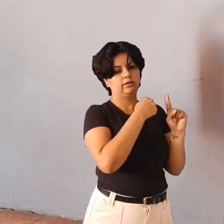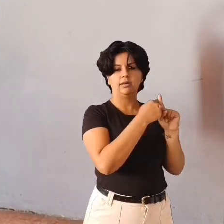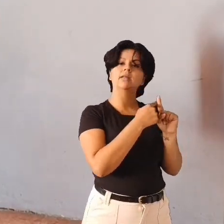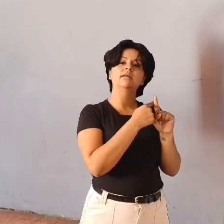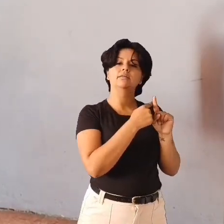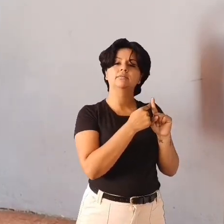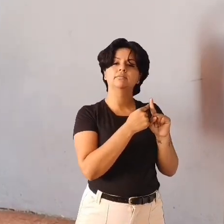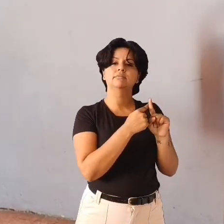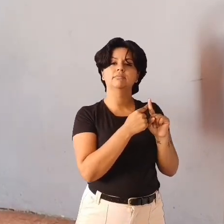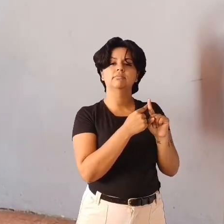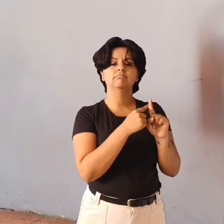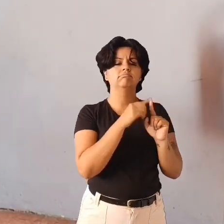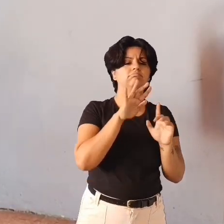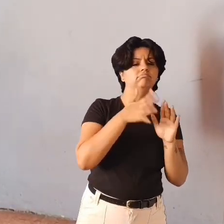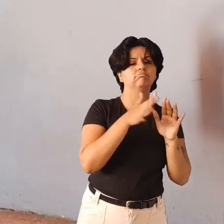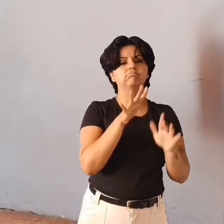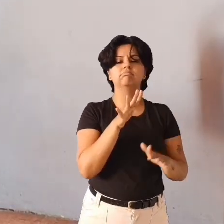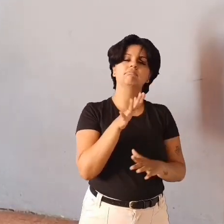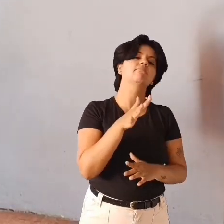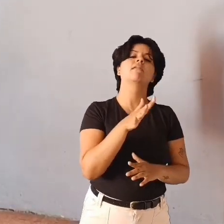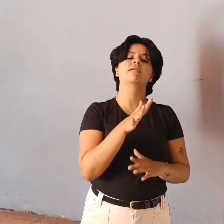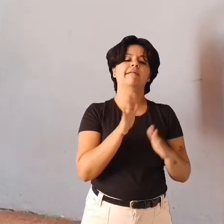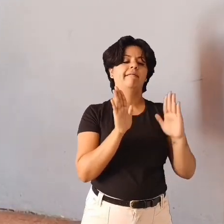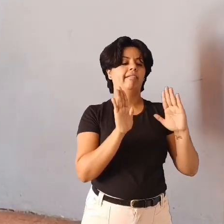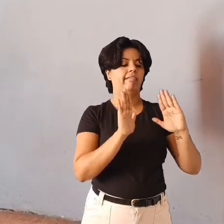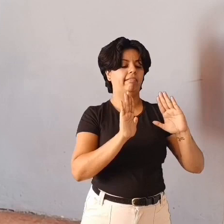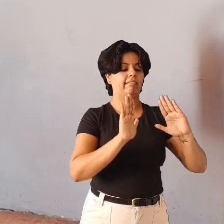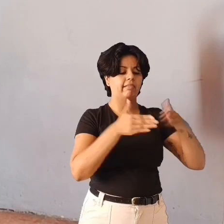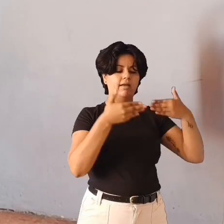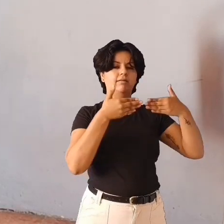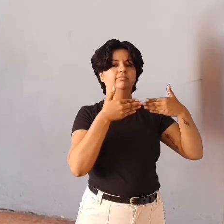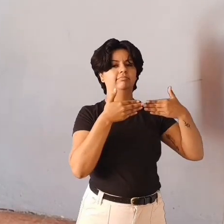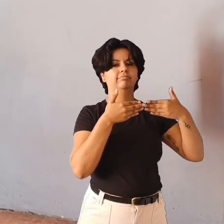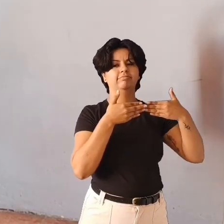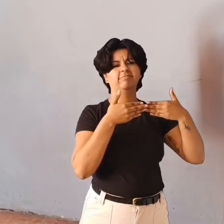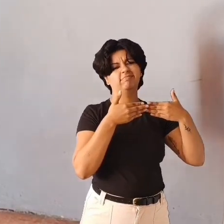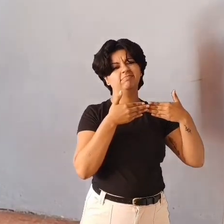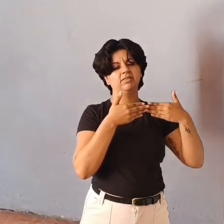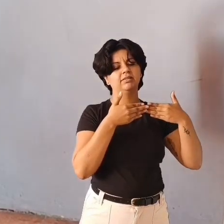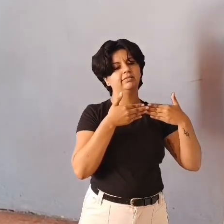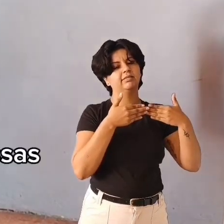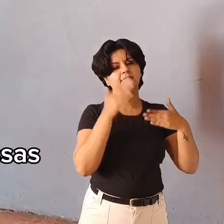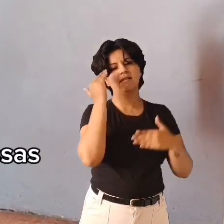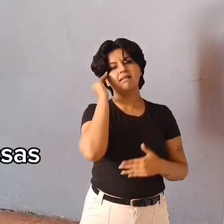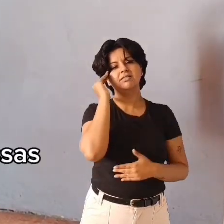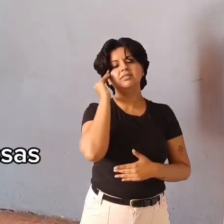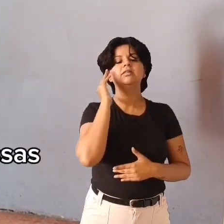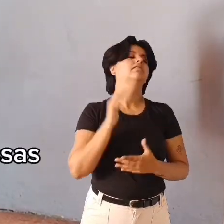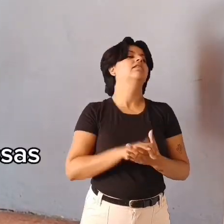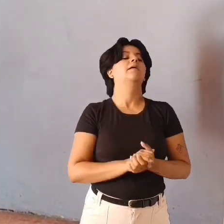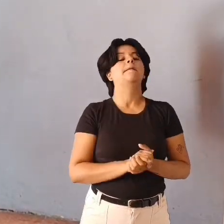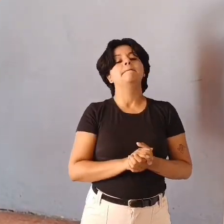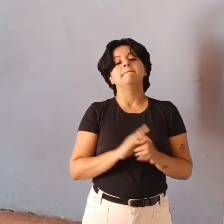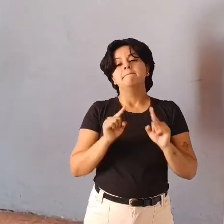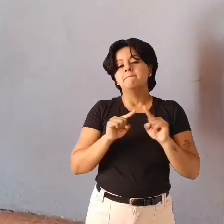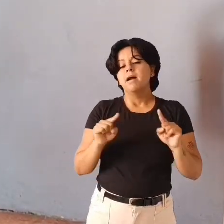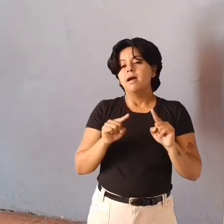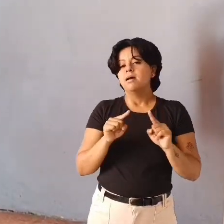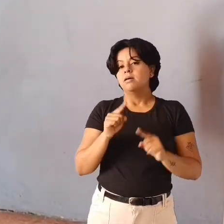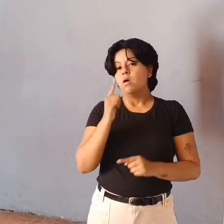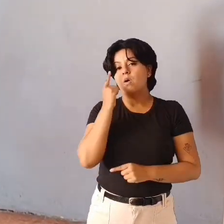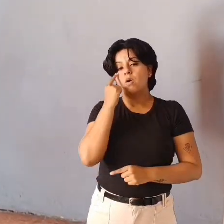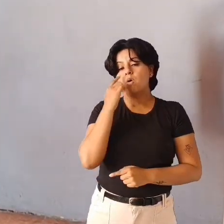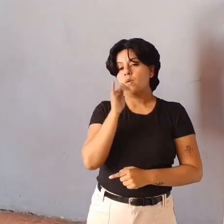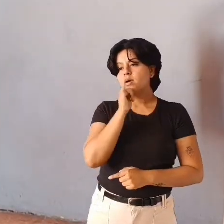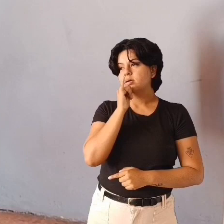igreja, né? Mas ainda há aquela questão assim muito fechada. Né? A igreja ainda, eu acho que ela é muito fechada para nossas crenças e